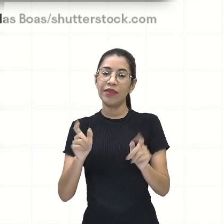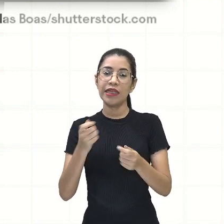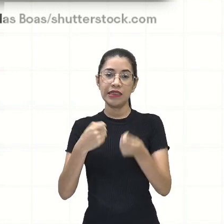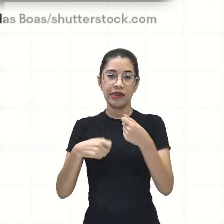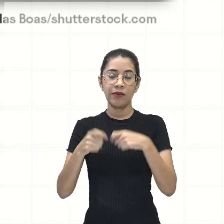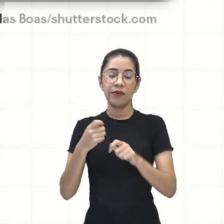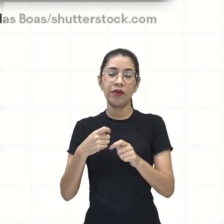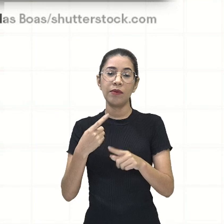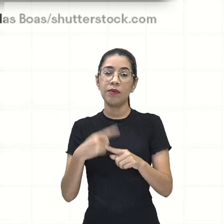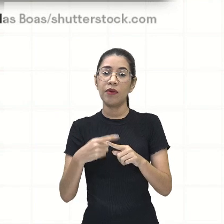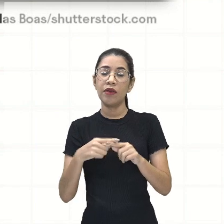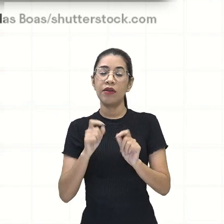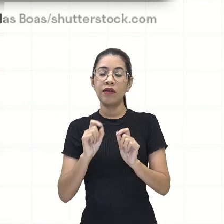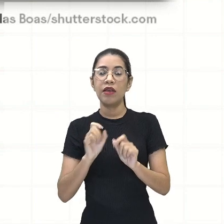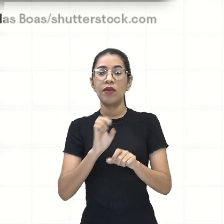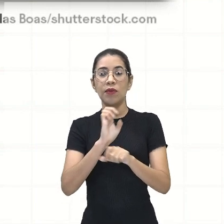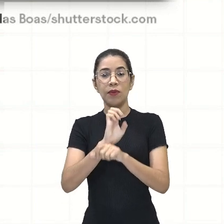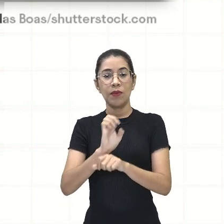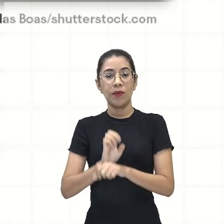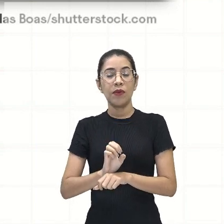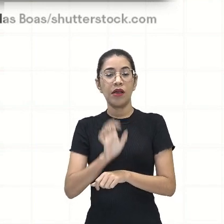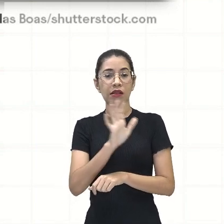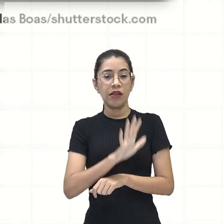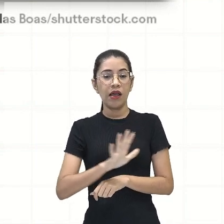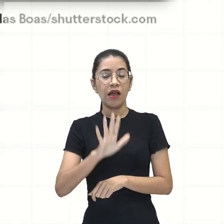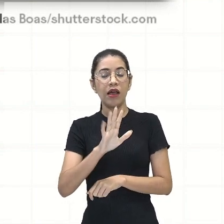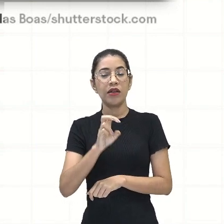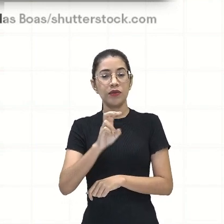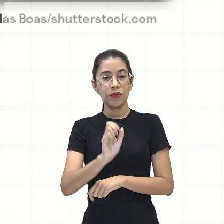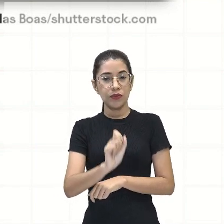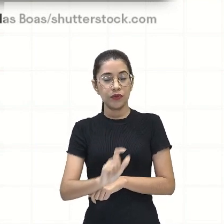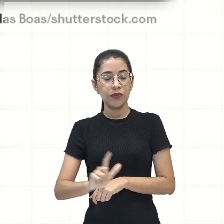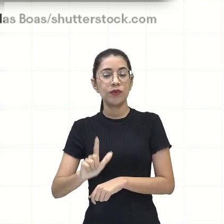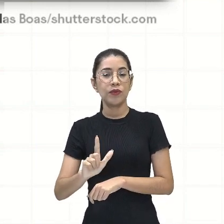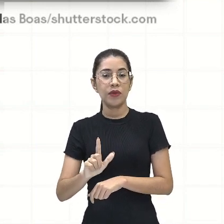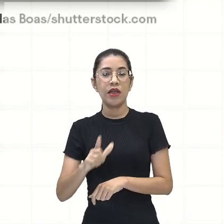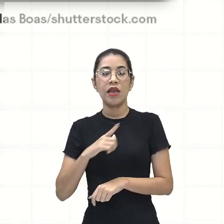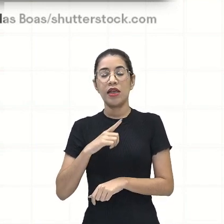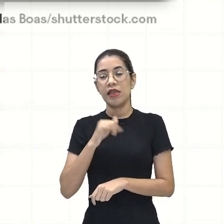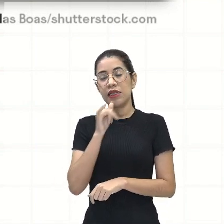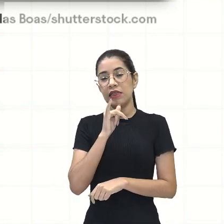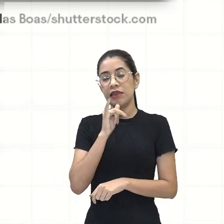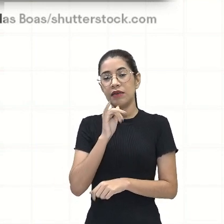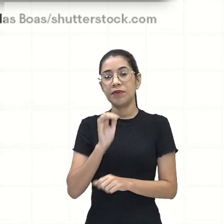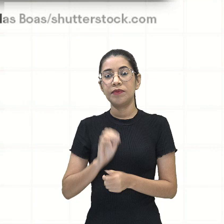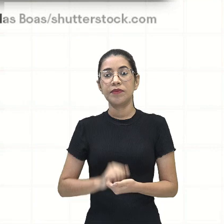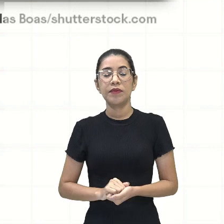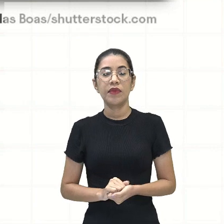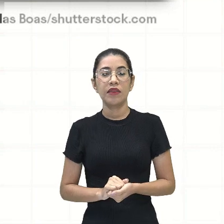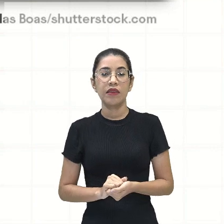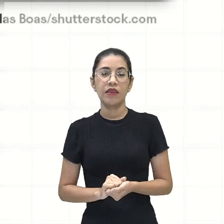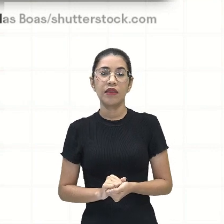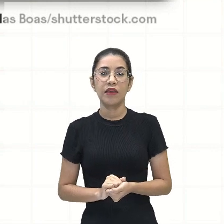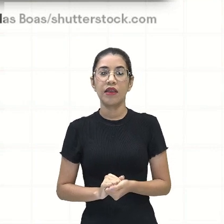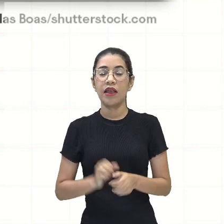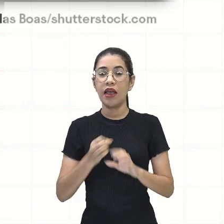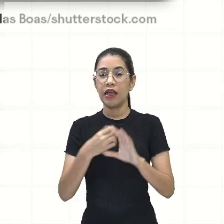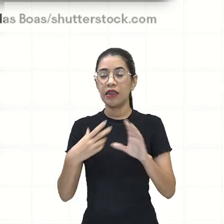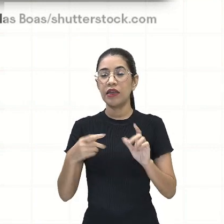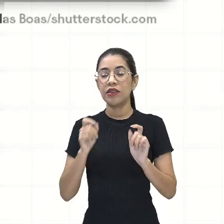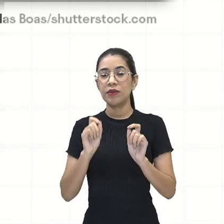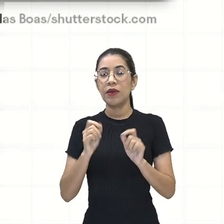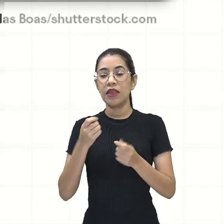Por quê? Os estados que compõem a região sudeste, ele tem, por exemplo, com relação a essa característica